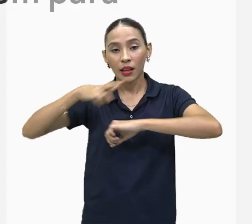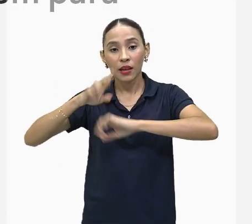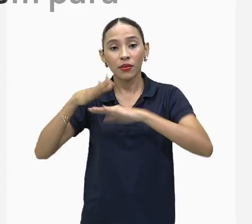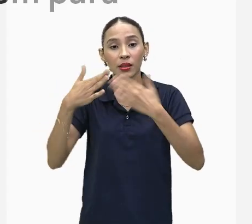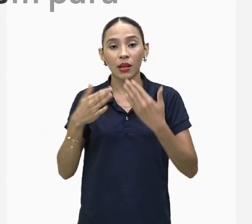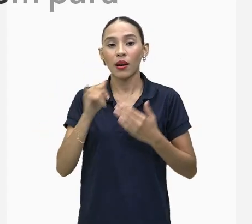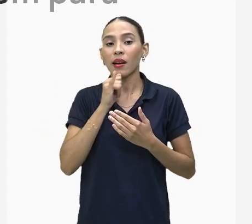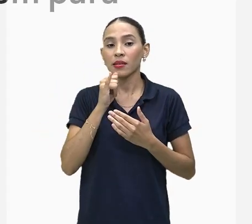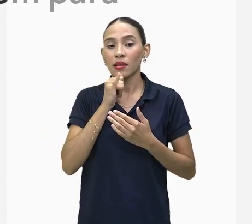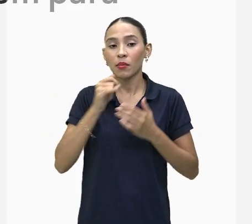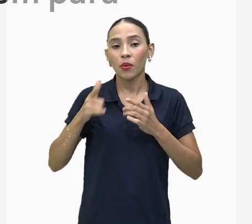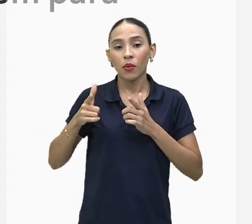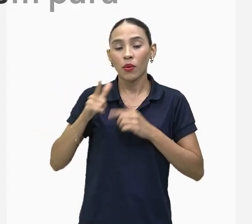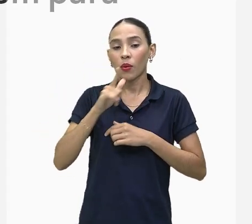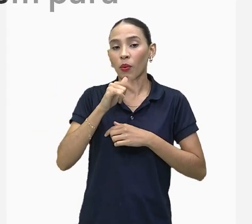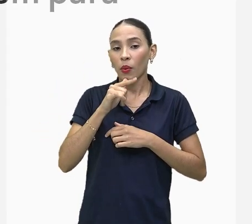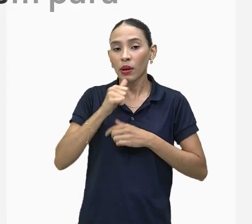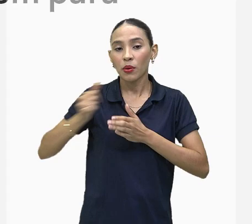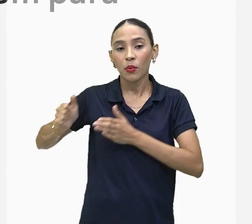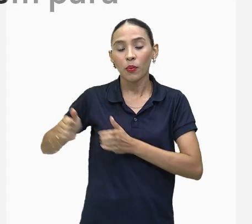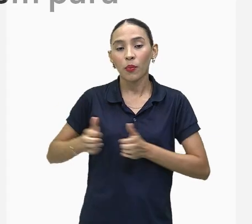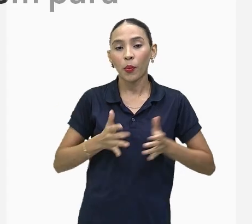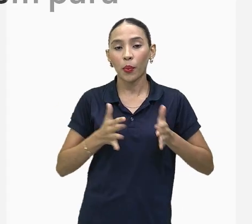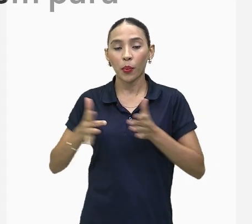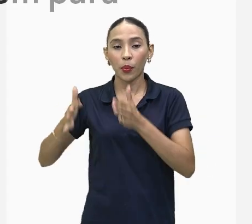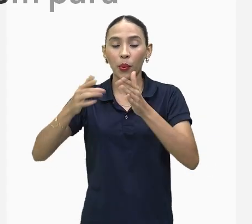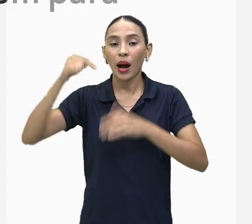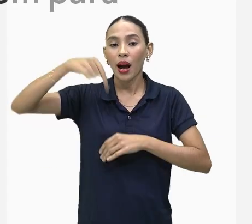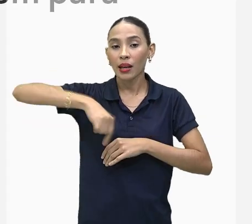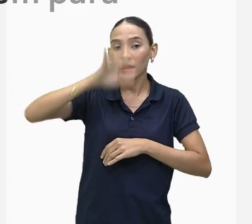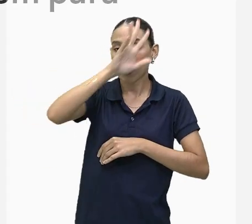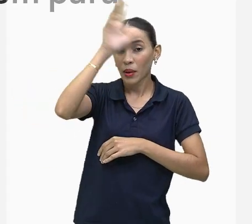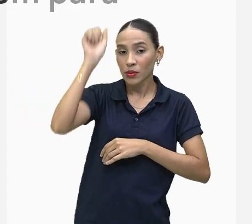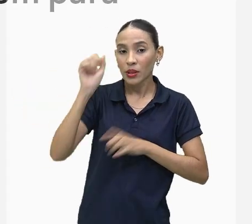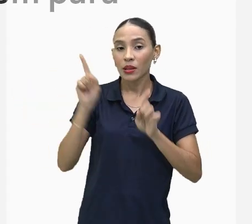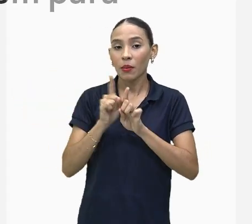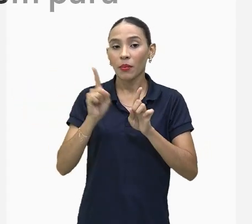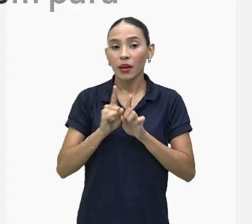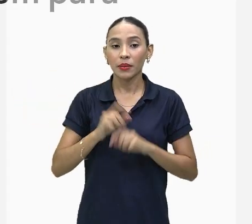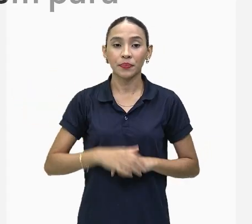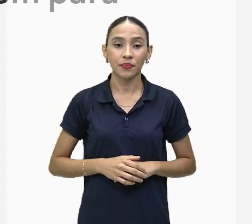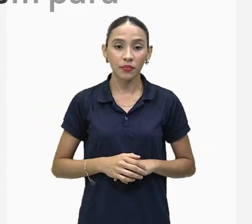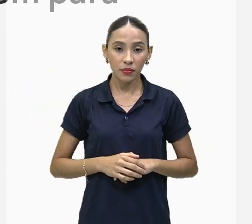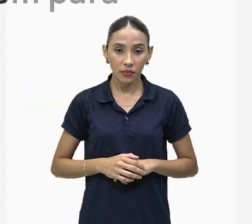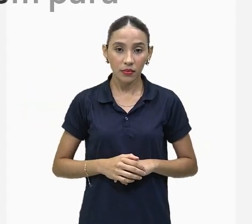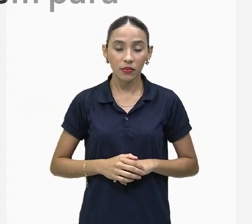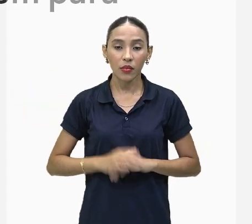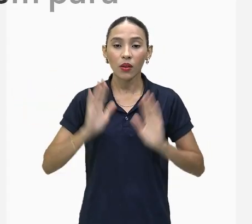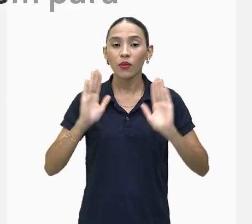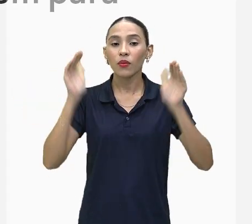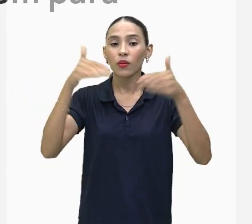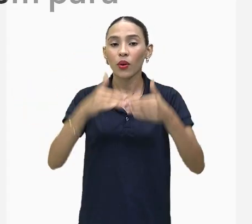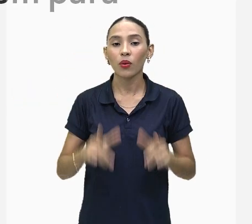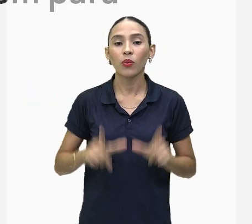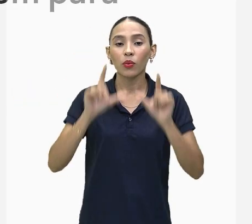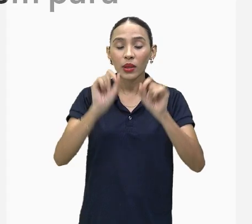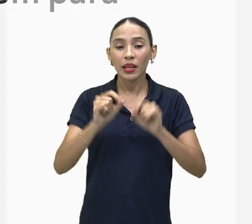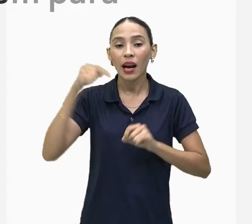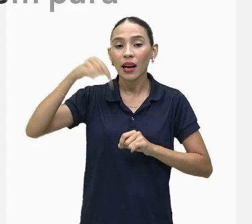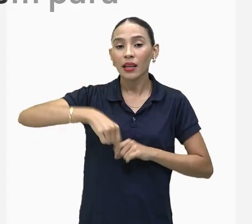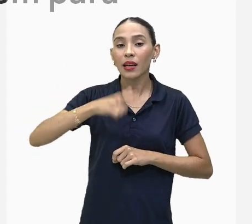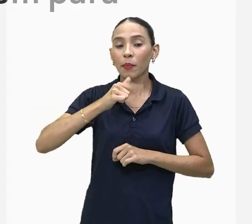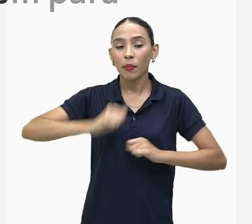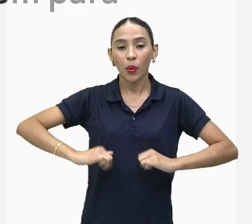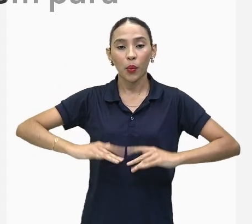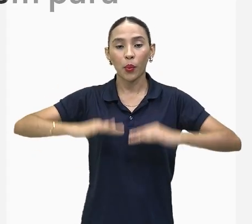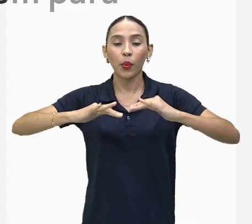os rios que nascem nos planaltos amazônicos, eles se direcionam para o rio